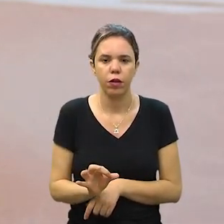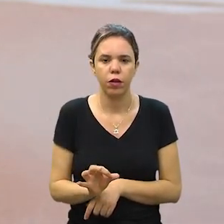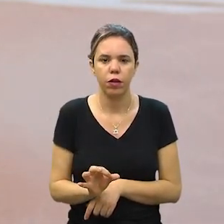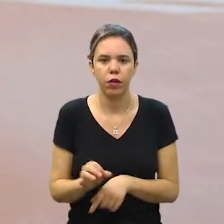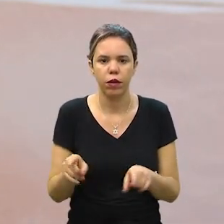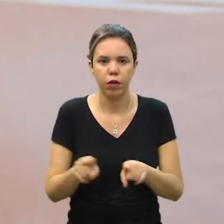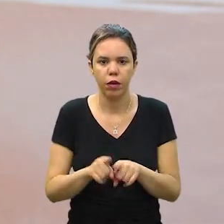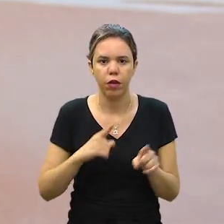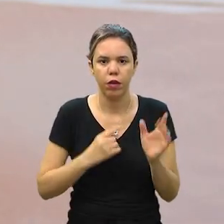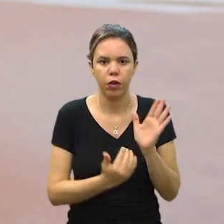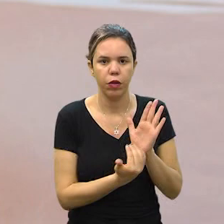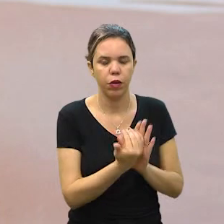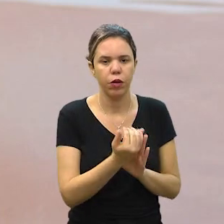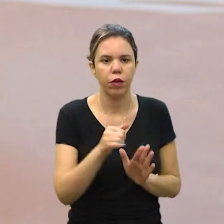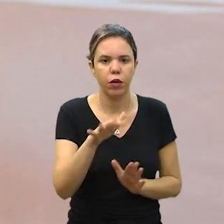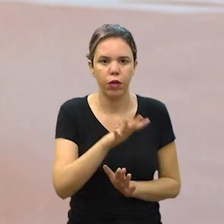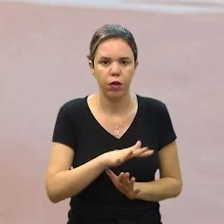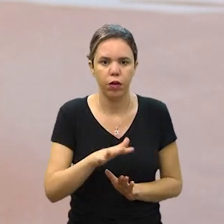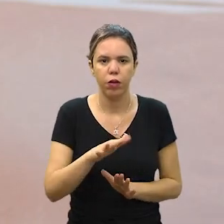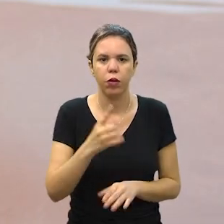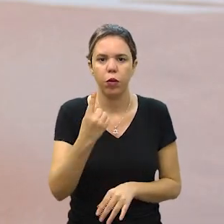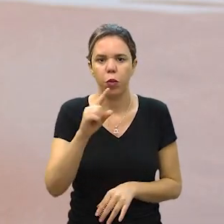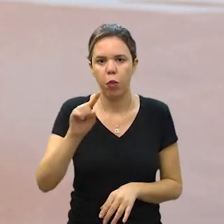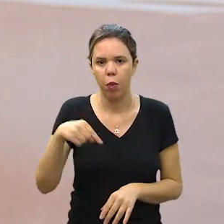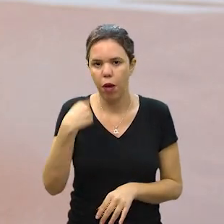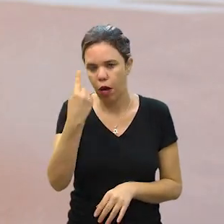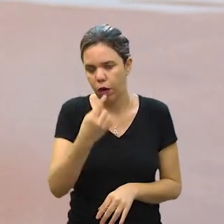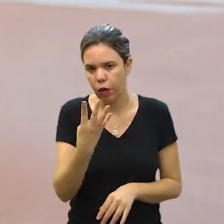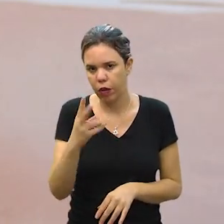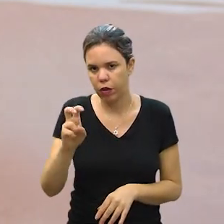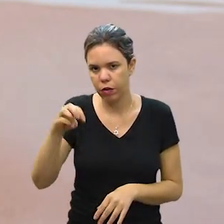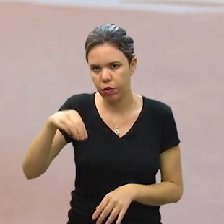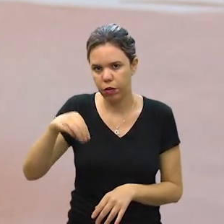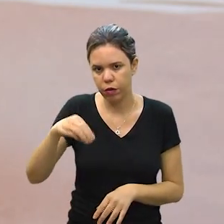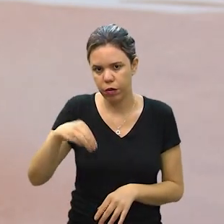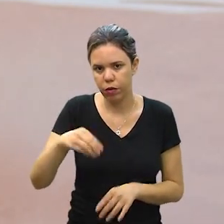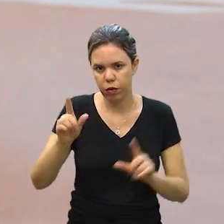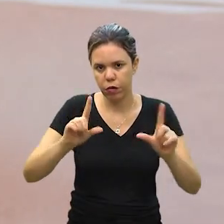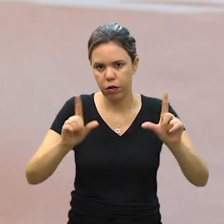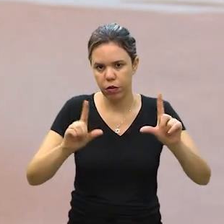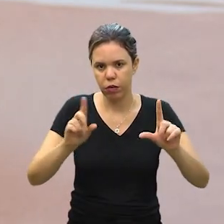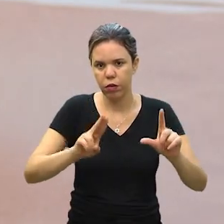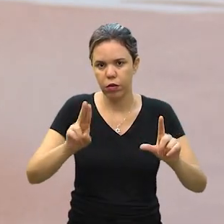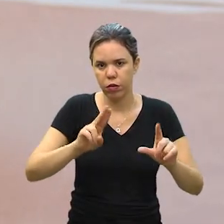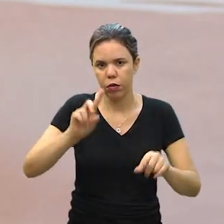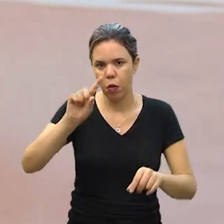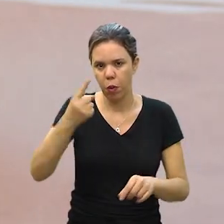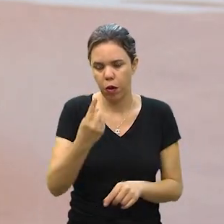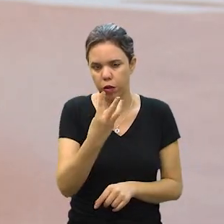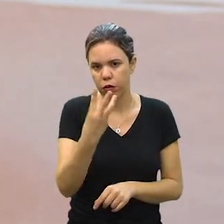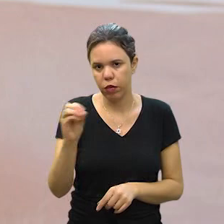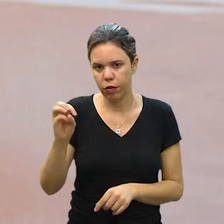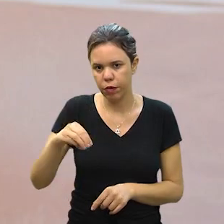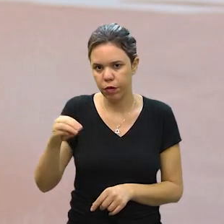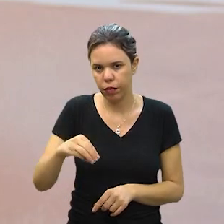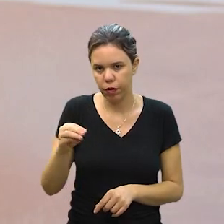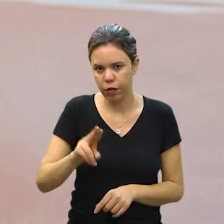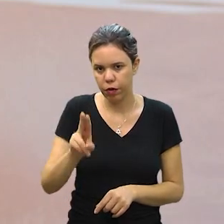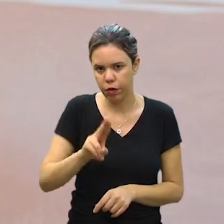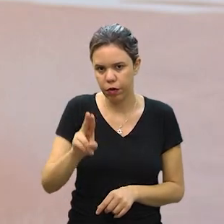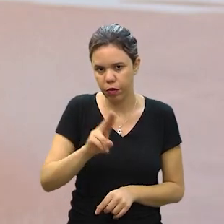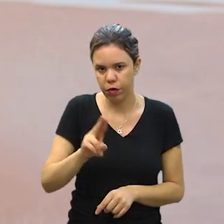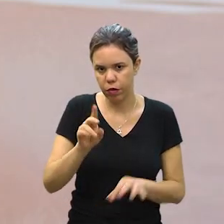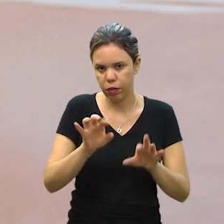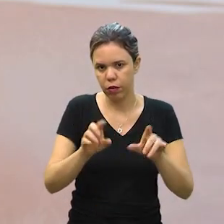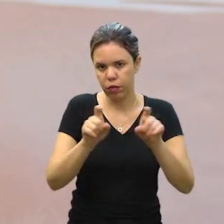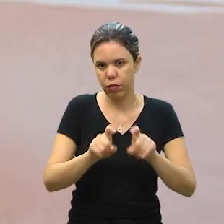12,6%. Também houve um aumento diário aí de 1 hora e 45 minutos do consumo de TV e 1 hora e 30 minutos do